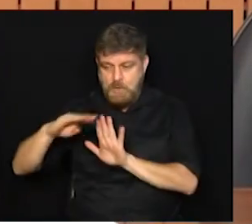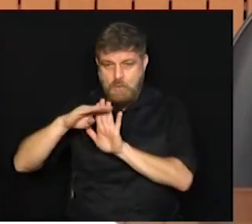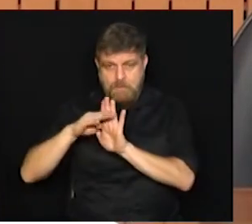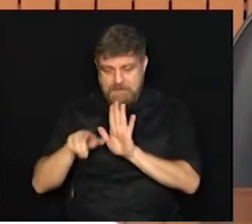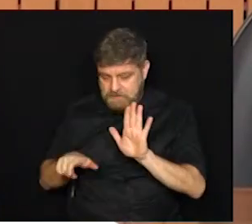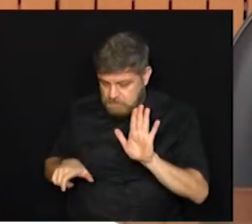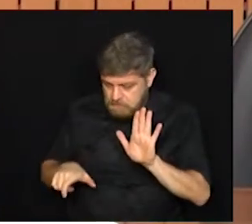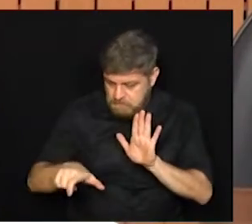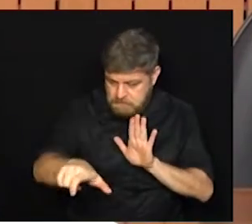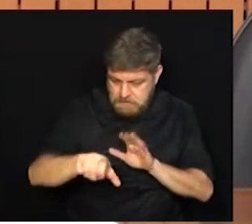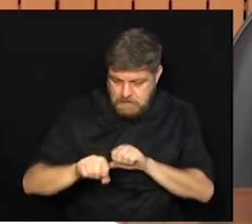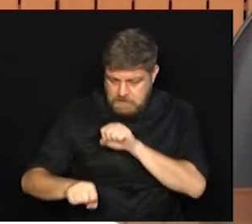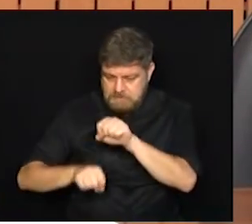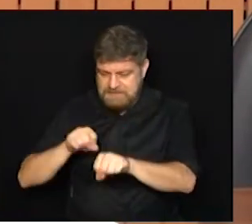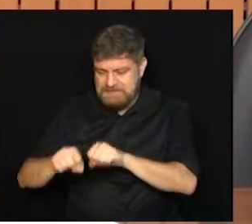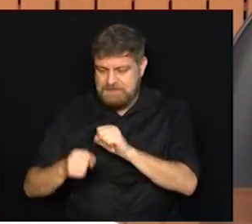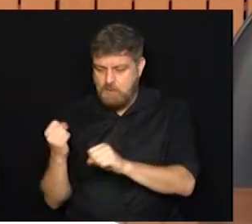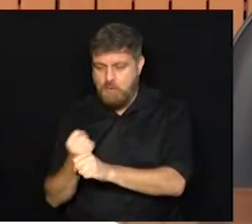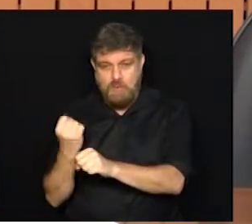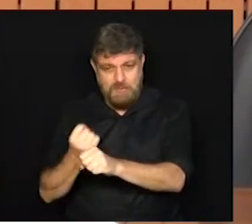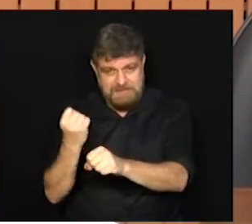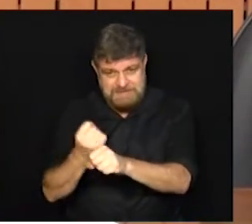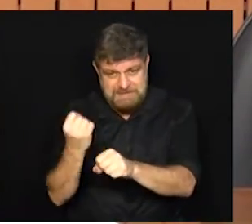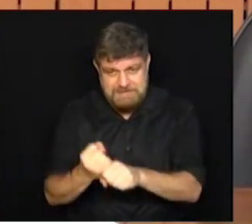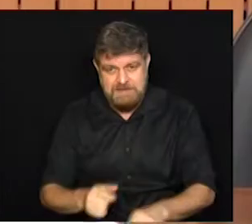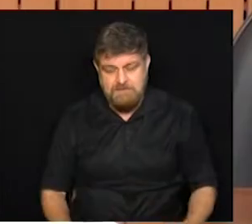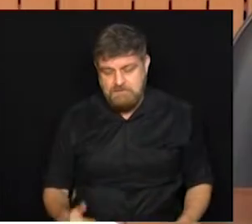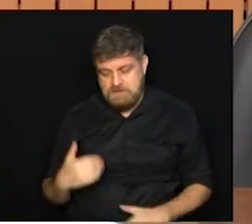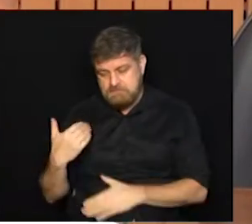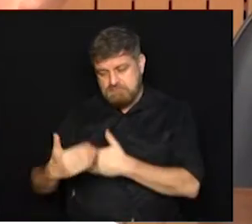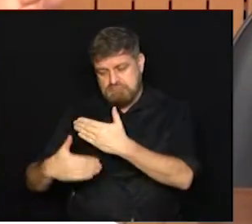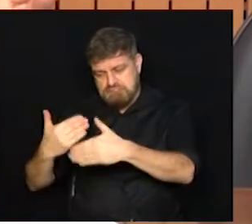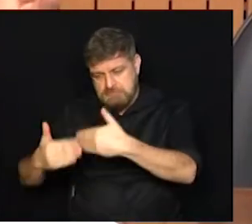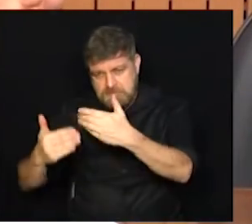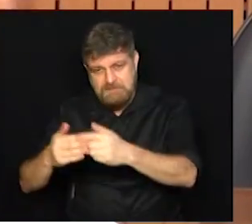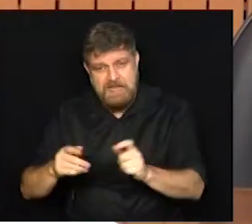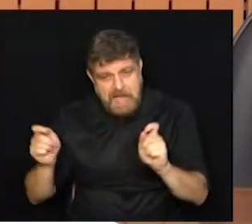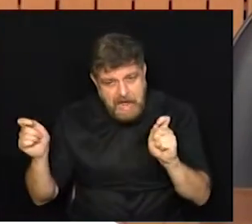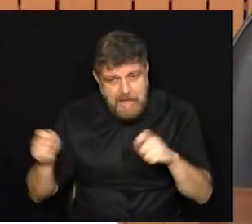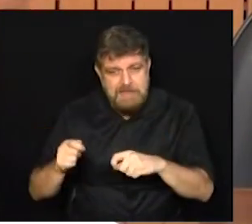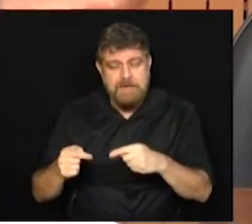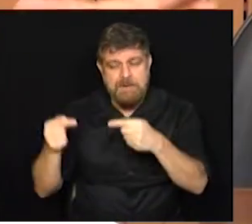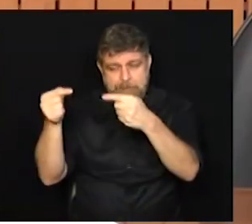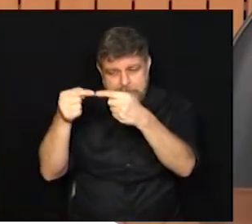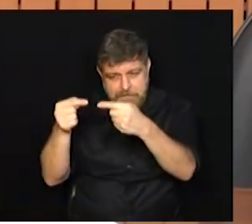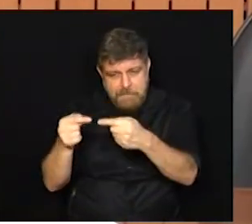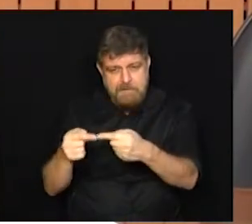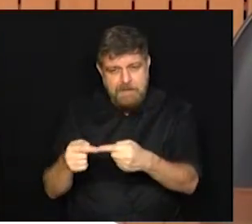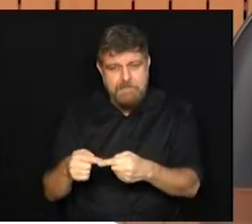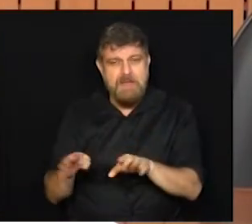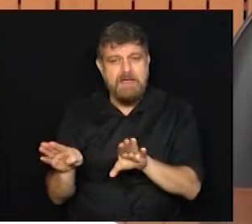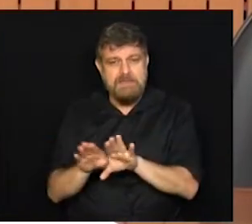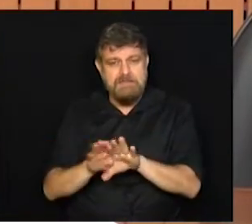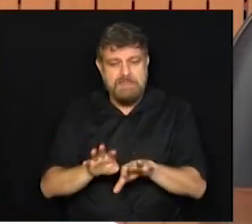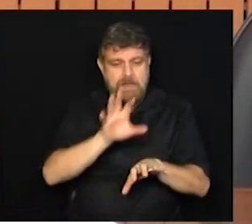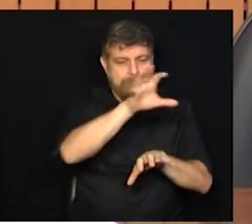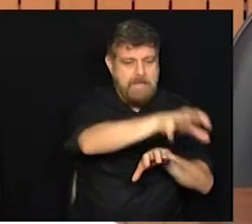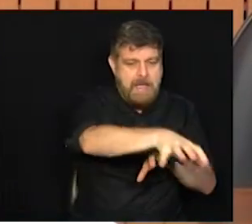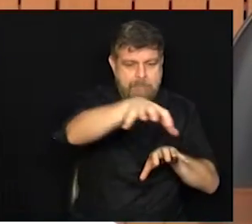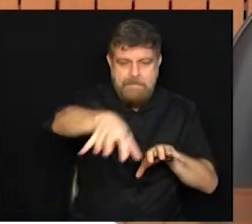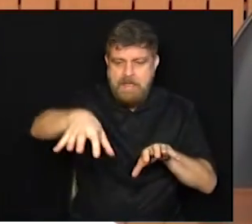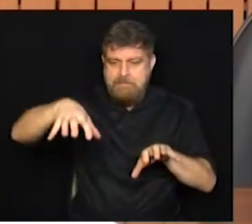cicloviário, para que ele fosse desenvolvido, pudesse contemplar também todas as regiões de